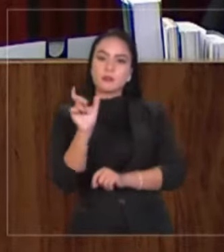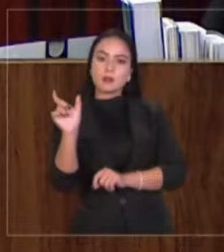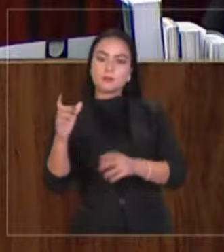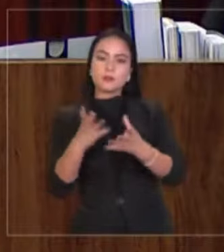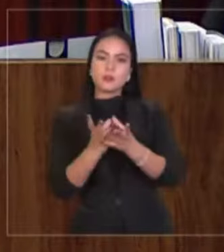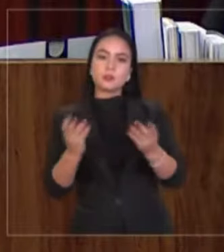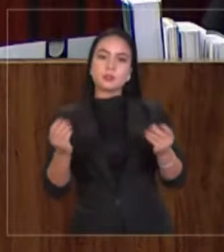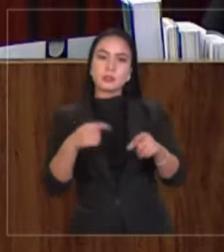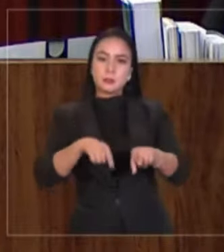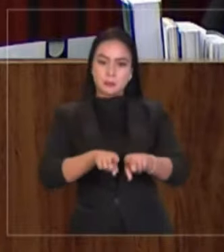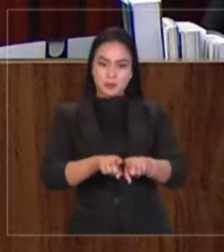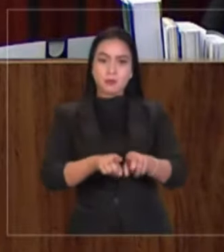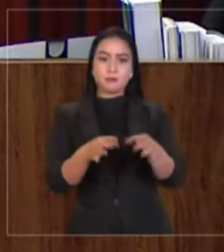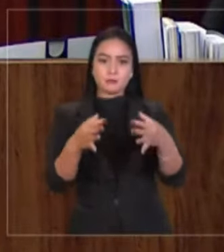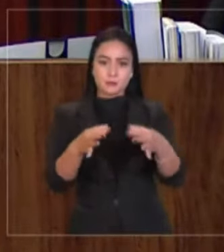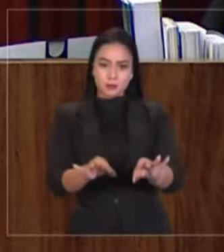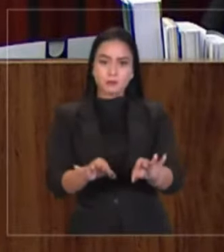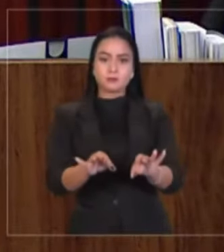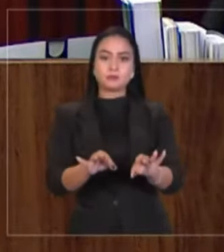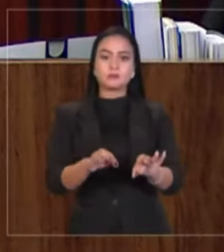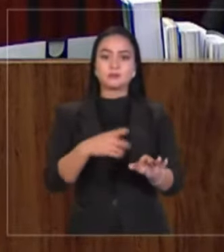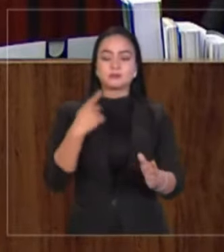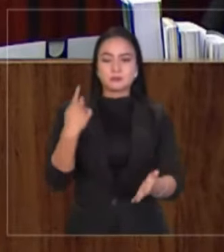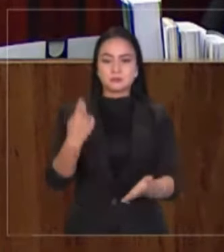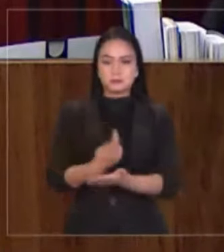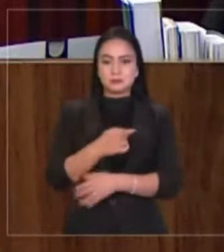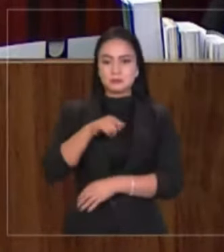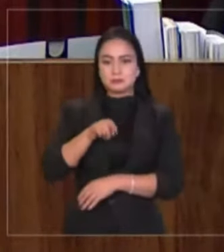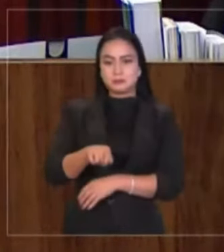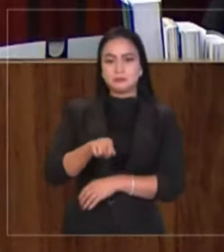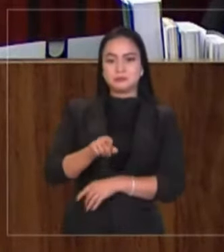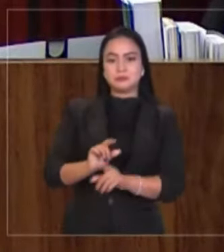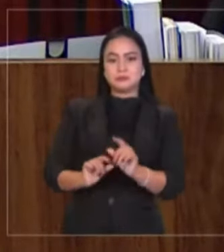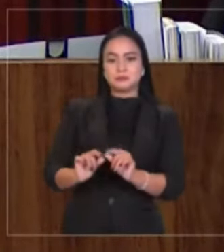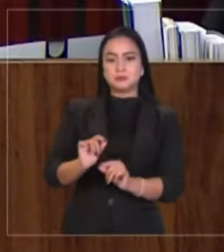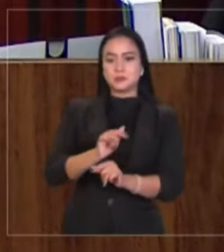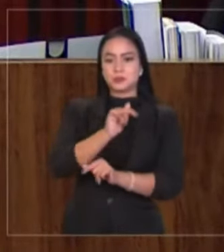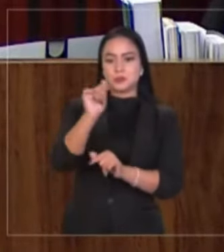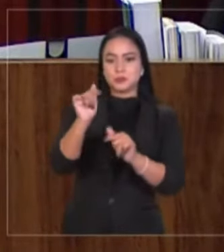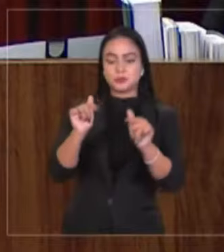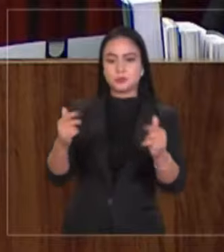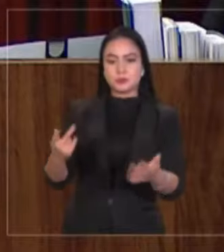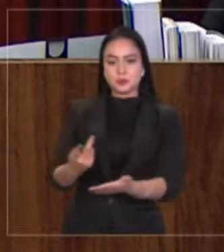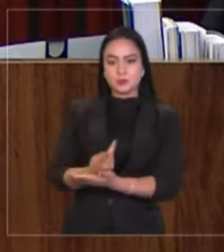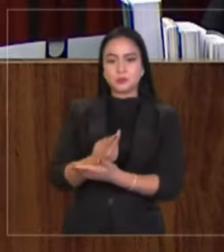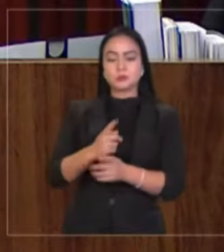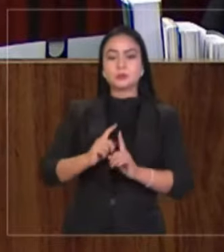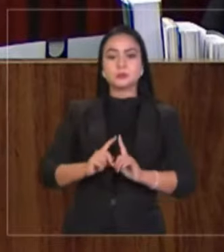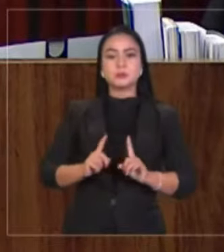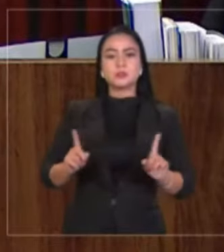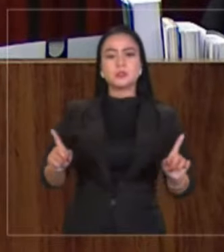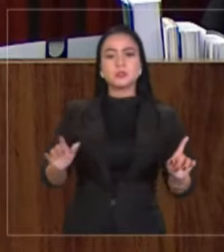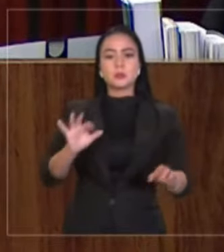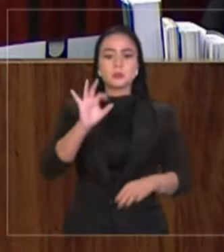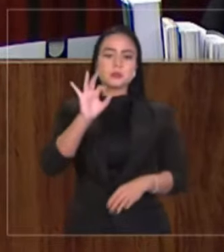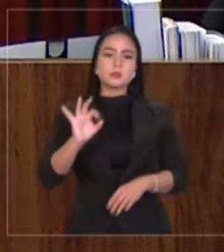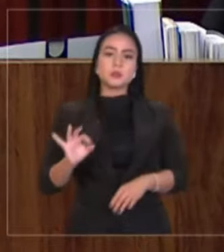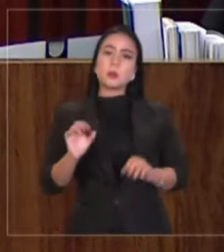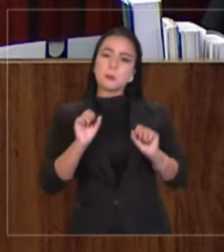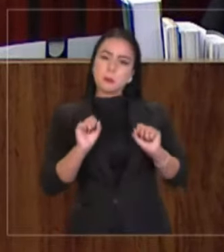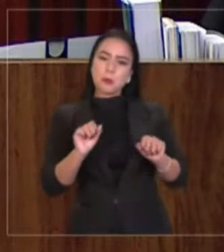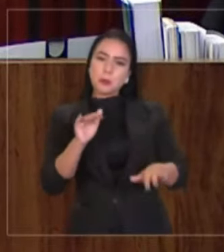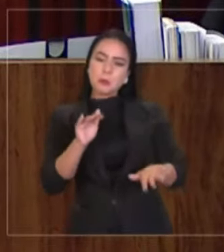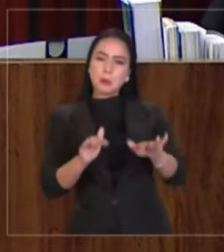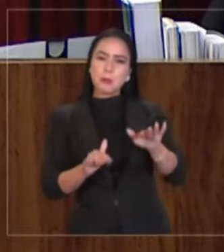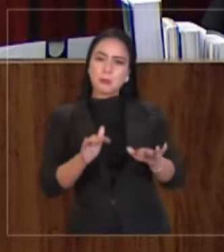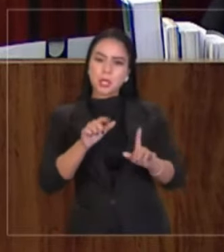também né no no caso de em outros casos eh um percentual pode ser um médio